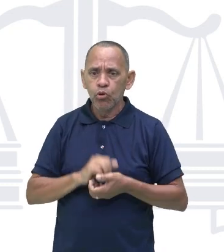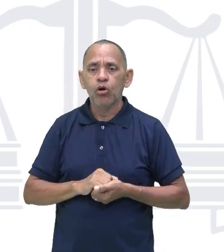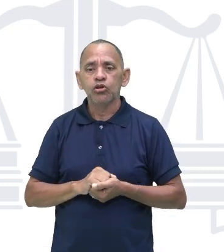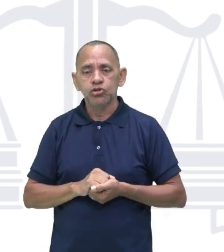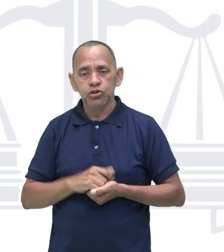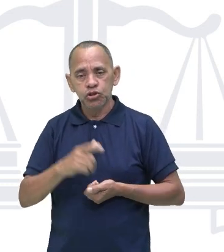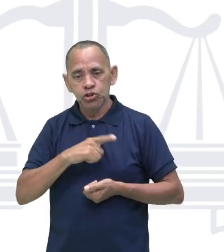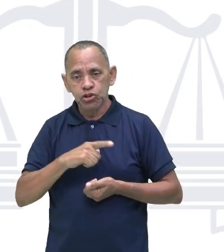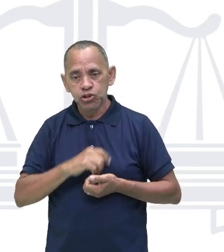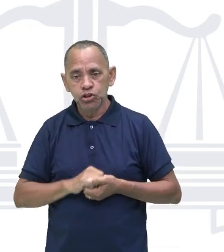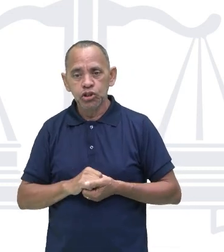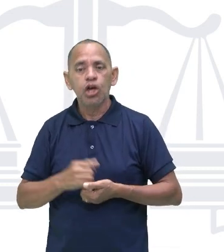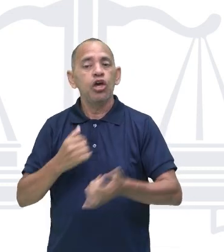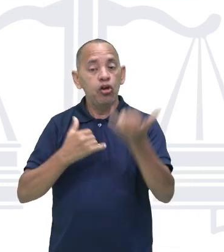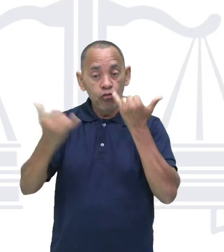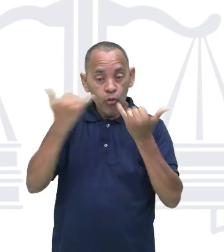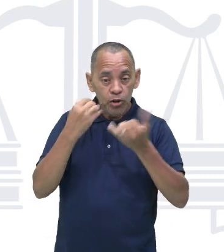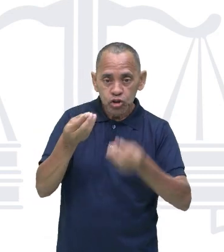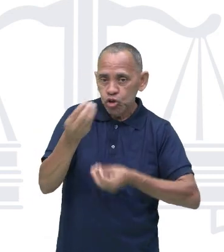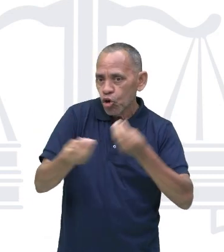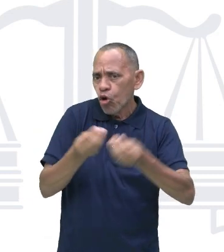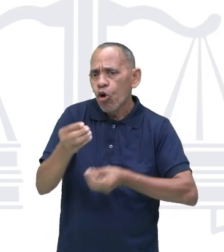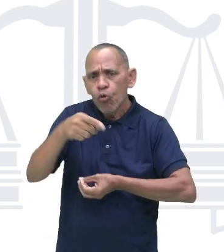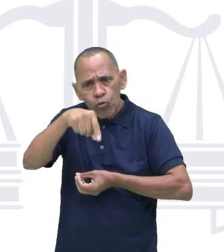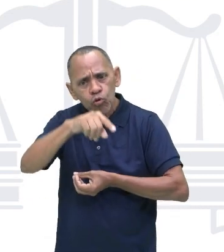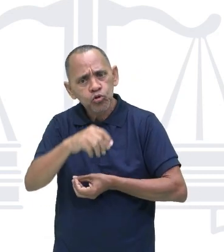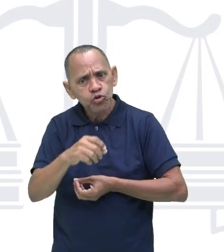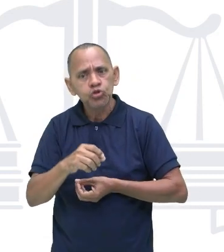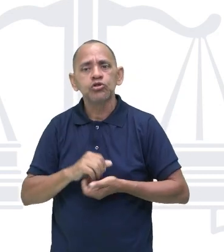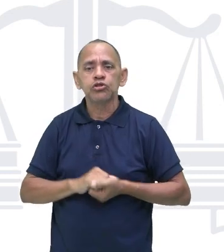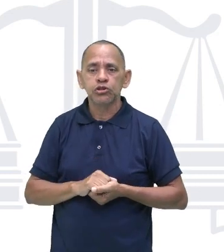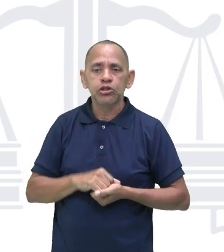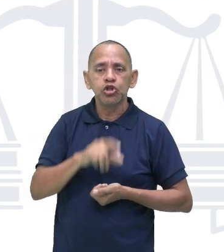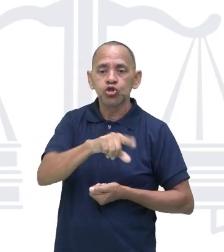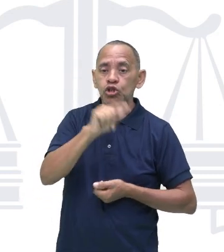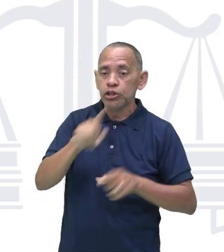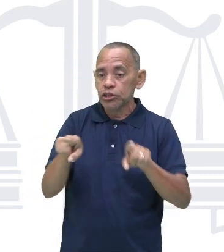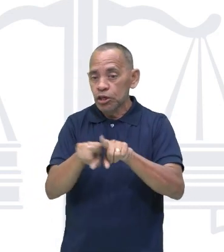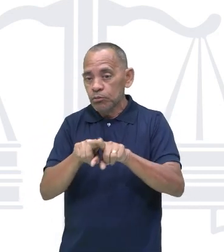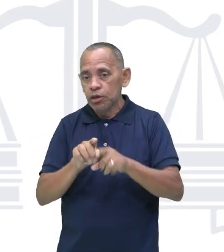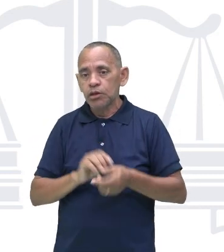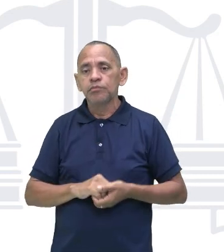ou visualizando ele da forma como você preferir, na plataforma Saber Mais,